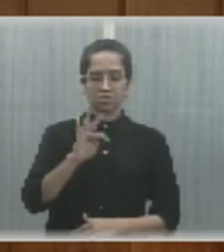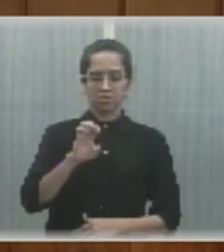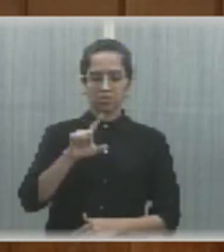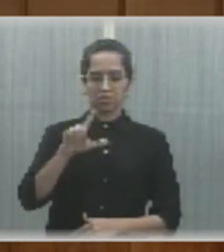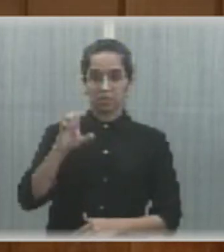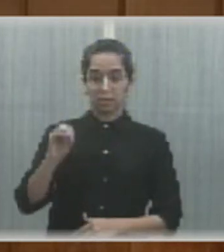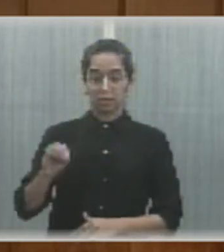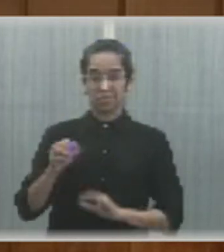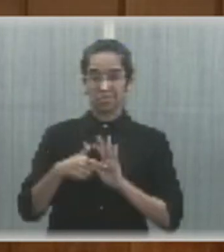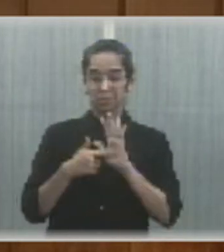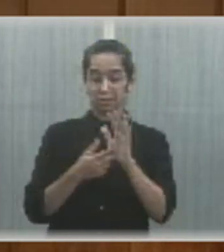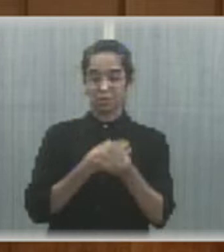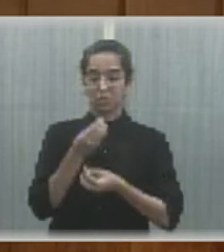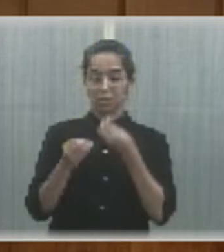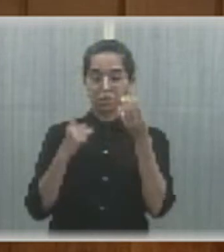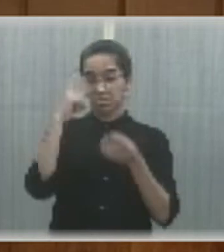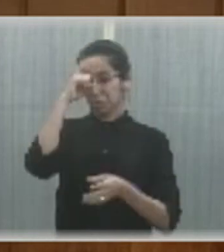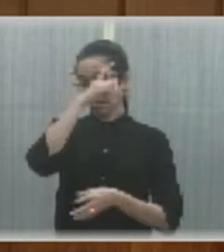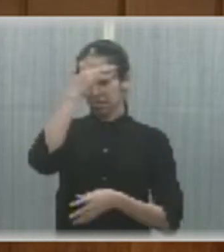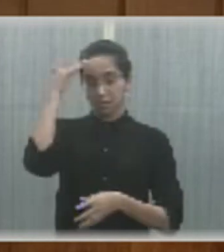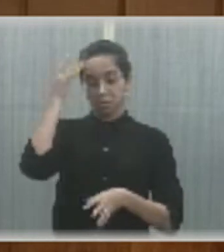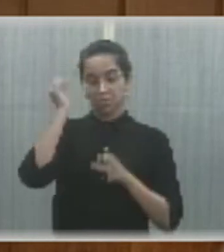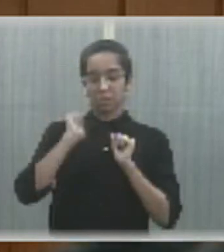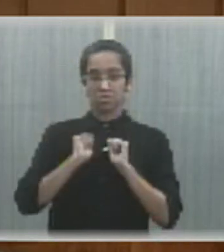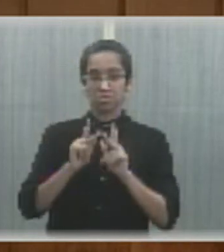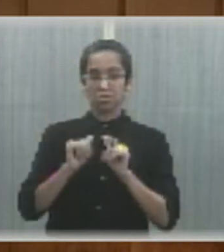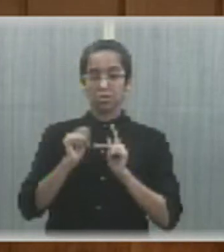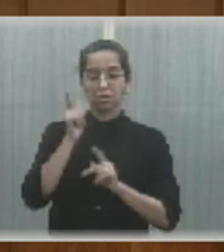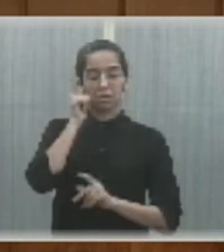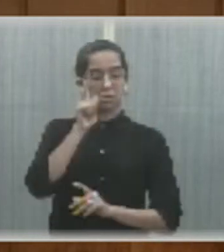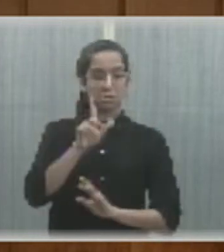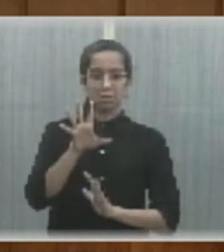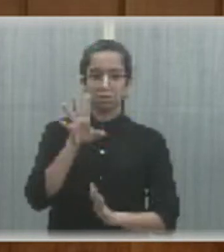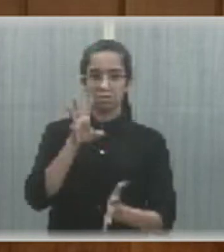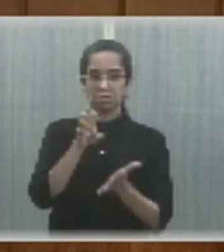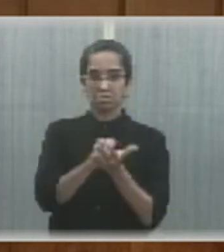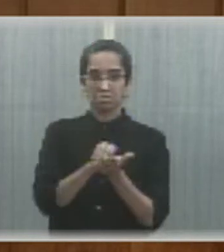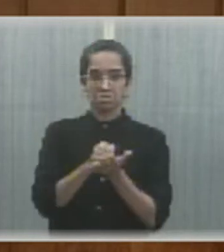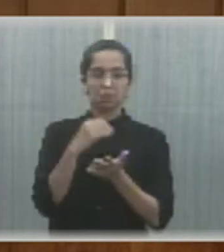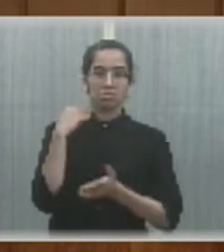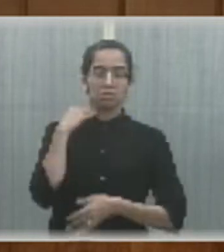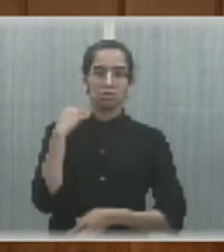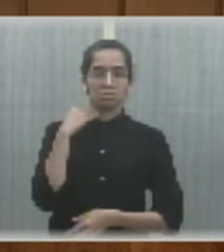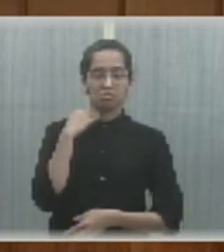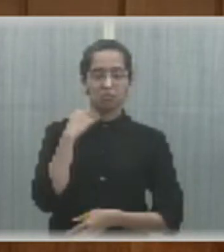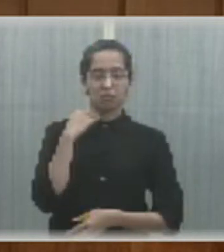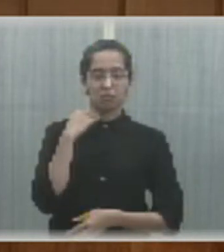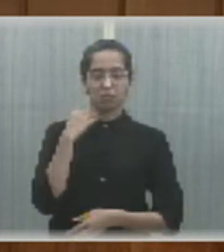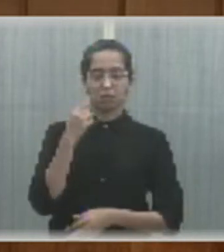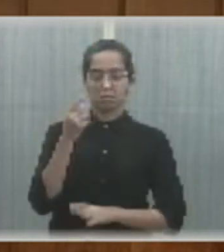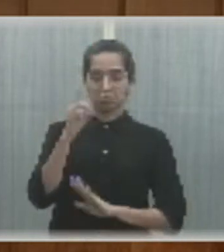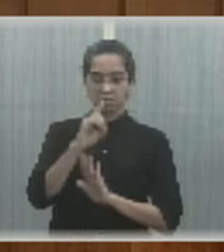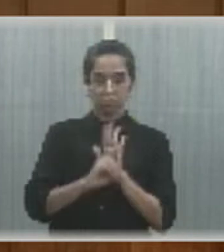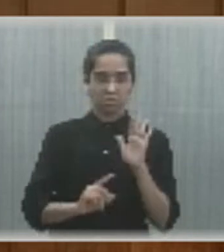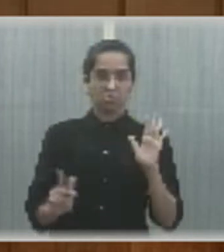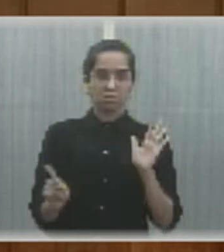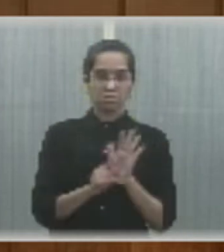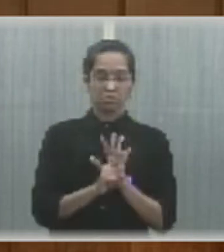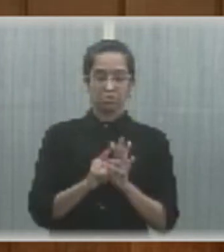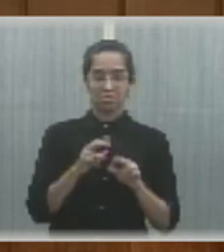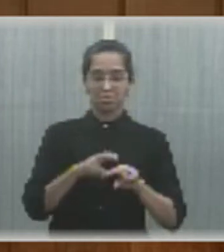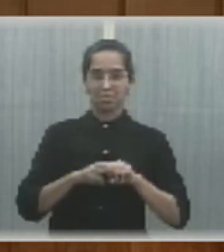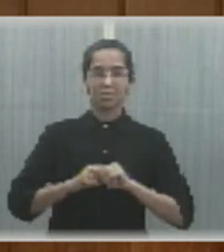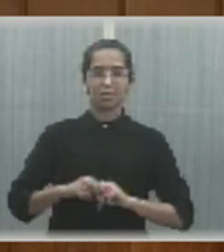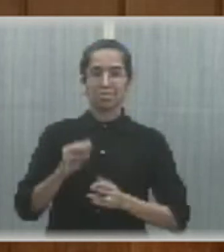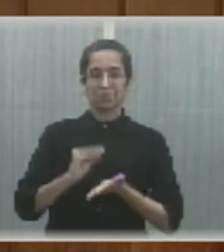dos aposentados daquele município sacarem seus benefícios na rede bancária local devido à